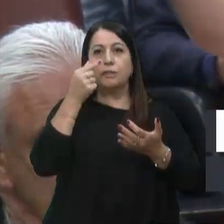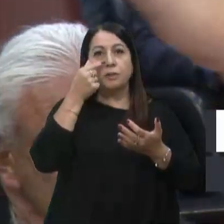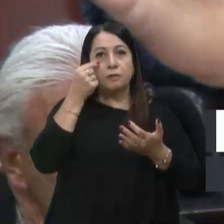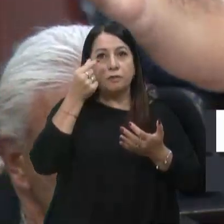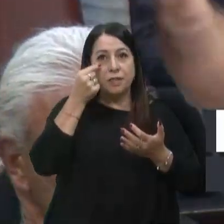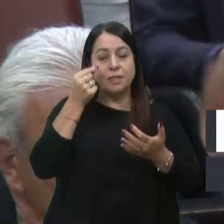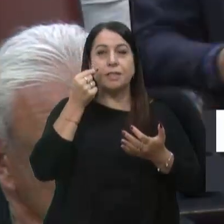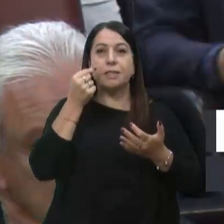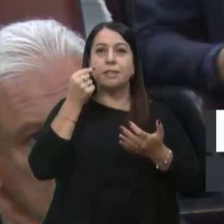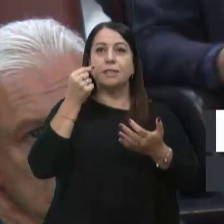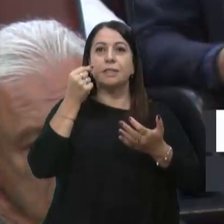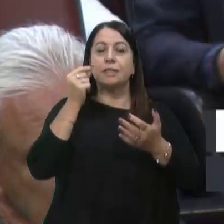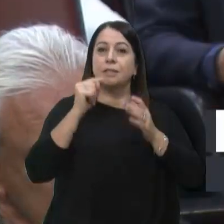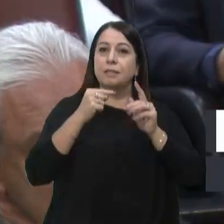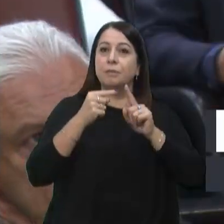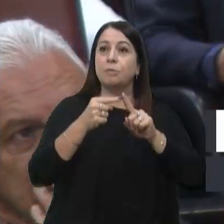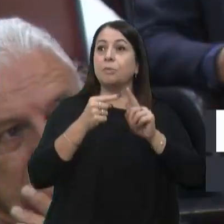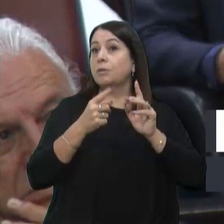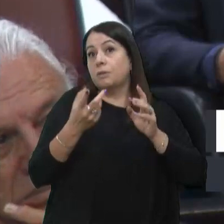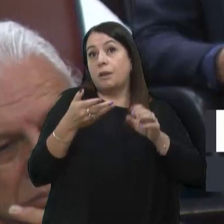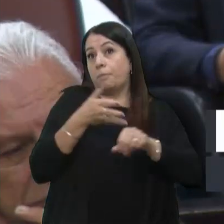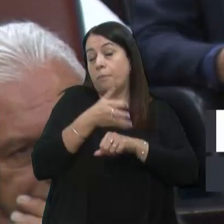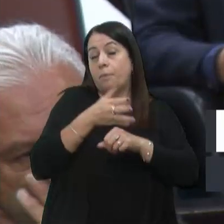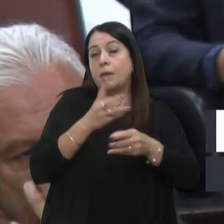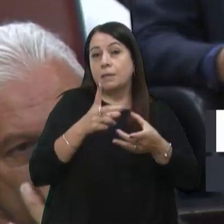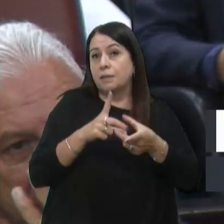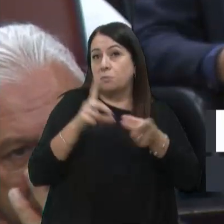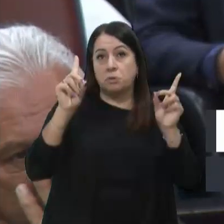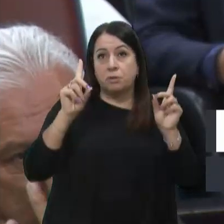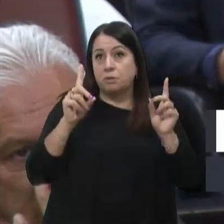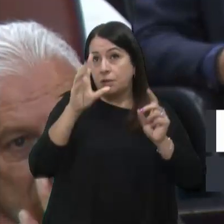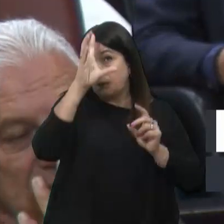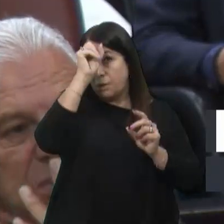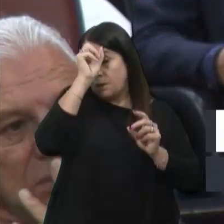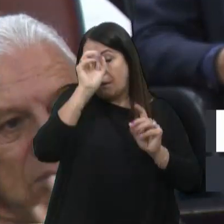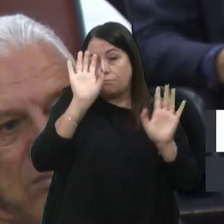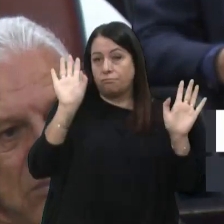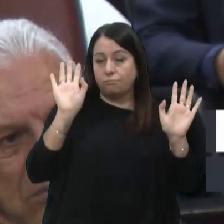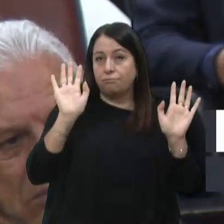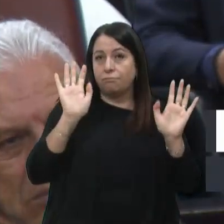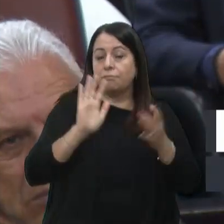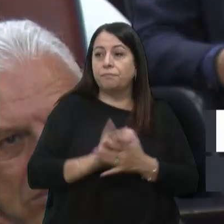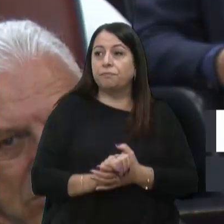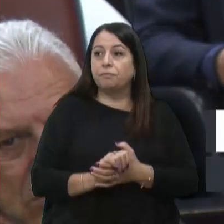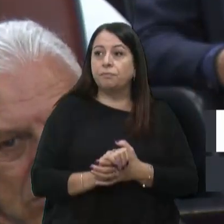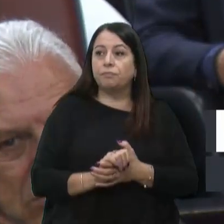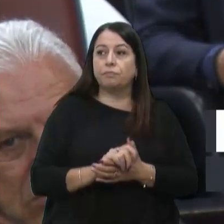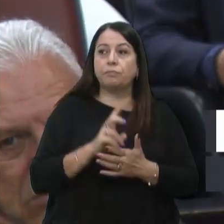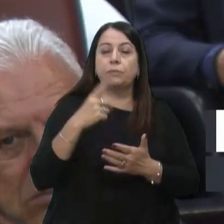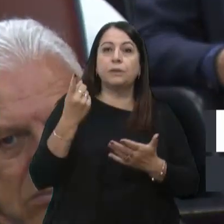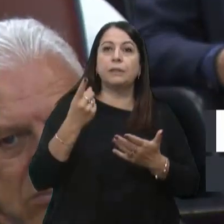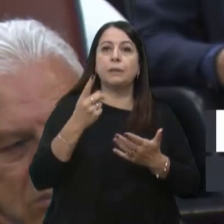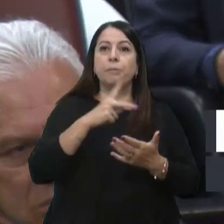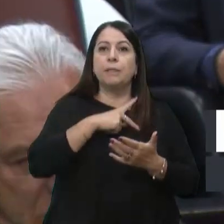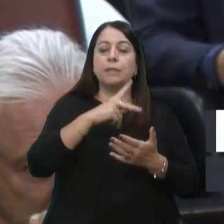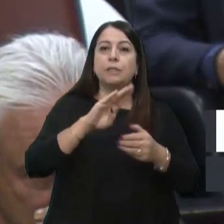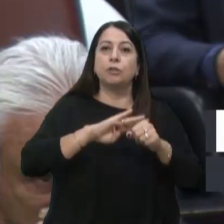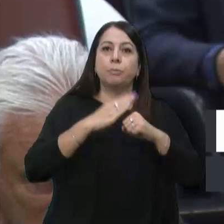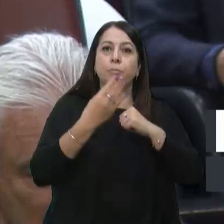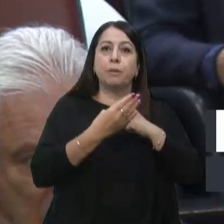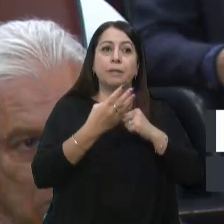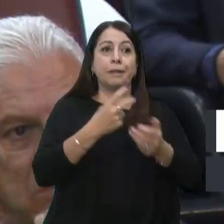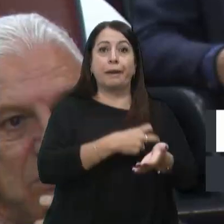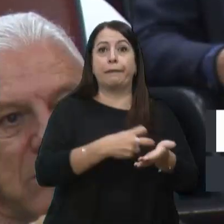pareciam Outdoor faz parte da Democracia a gente tem que aprender do jogo é porque senão até Presidente de bairro agora